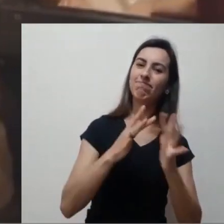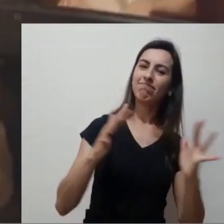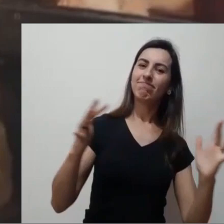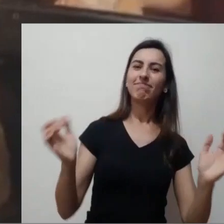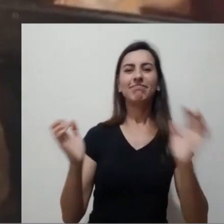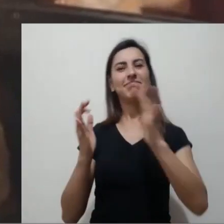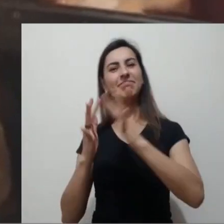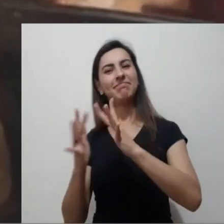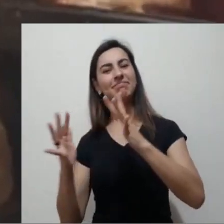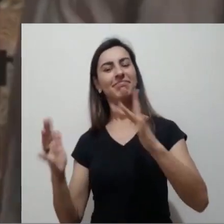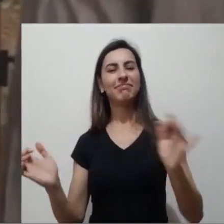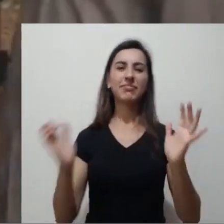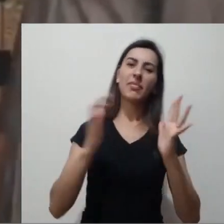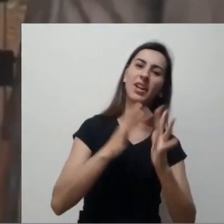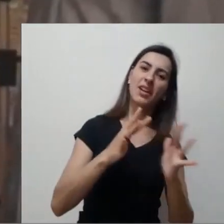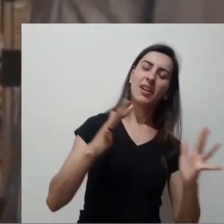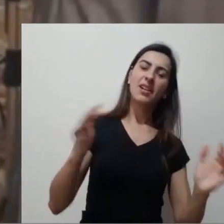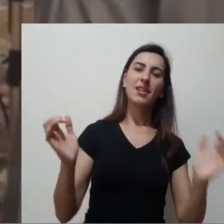Glória,